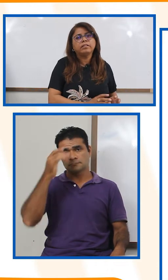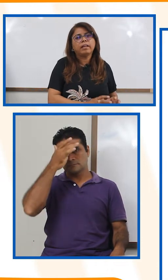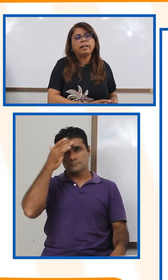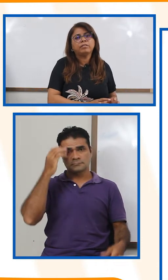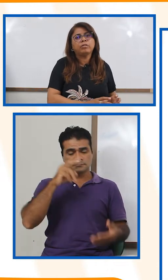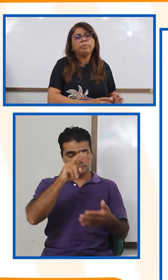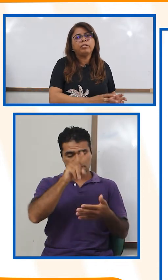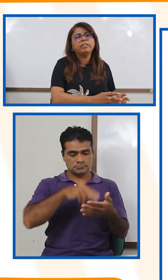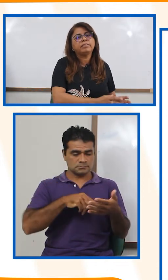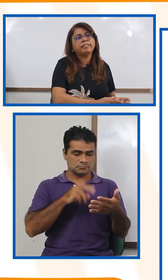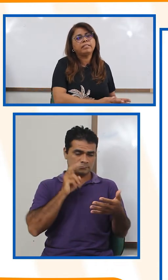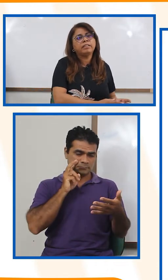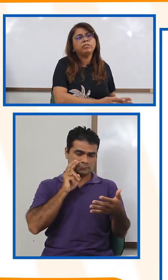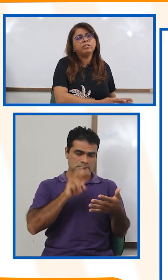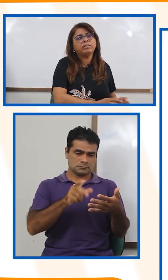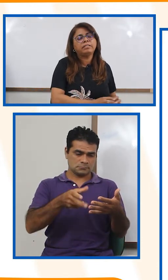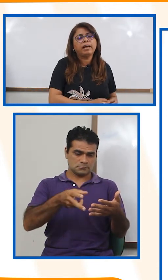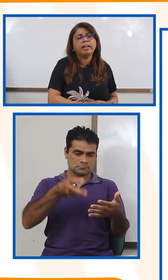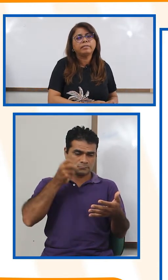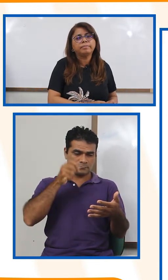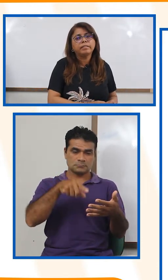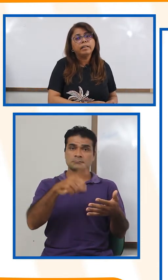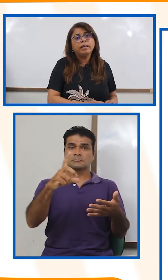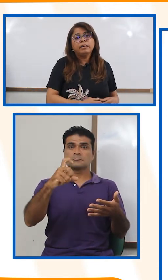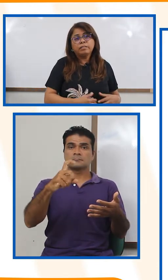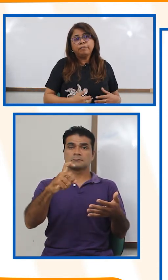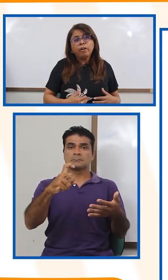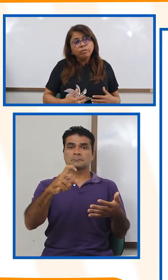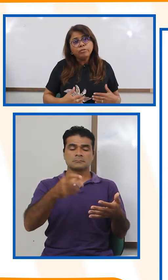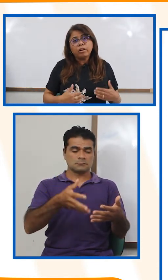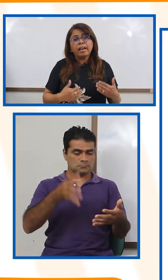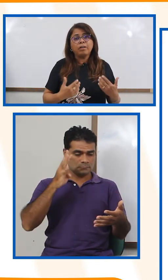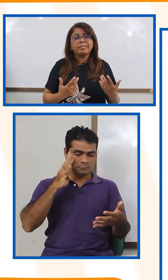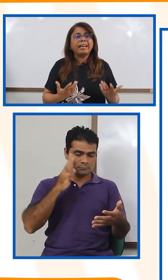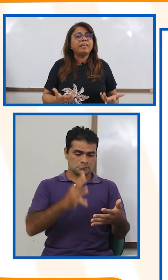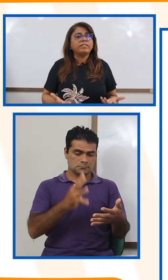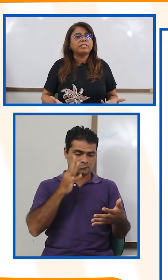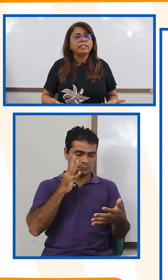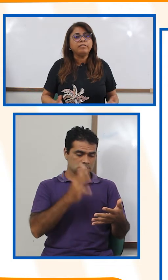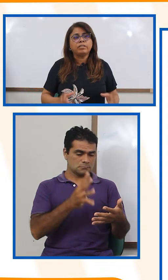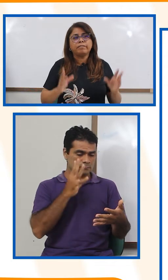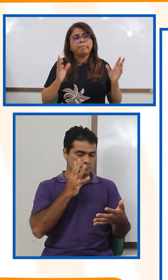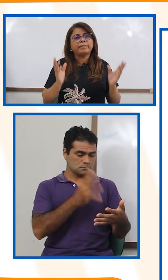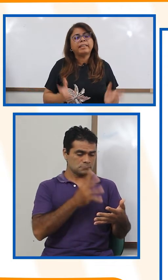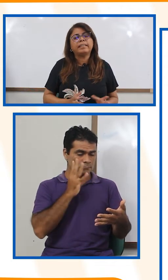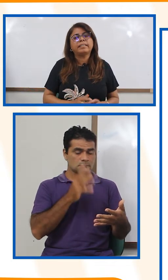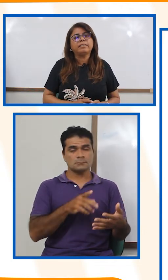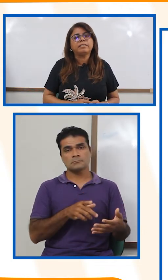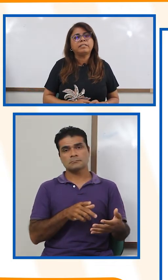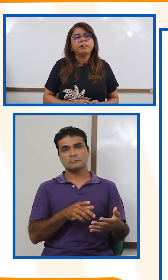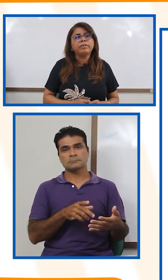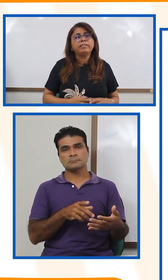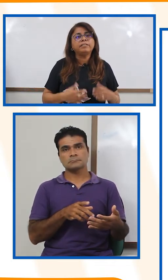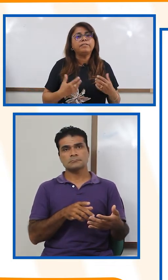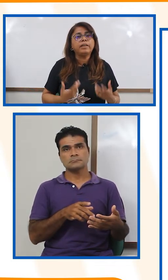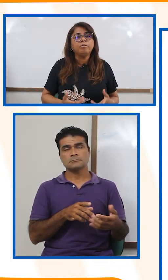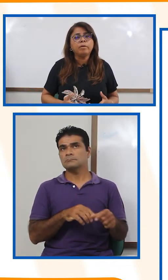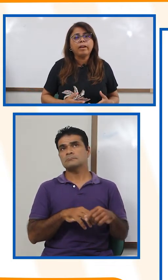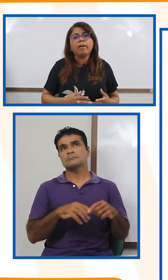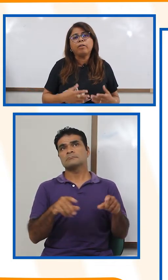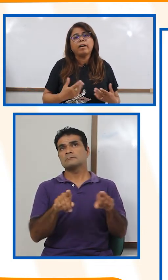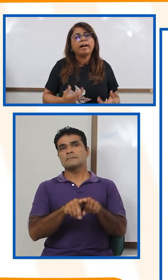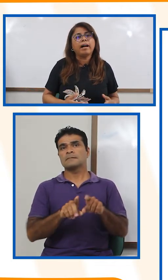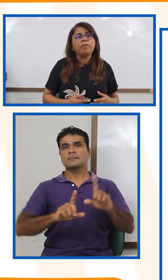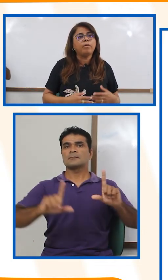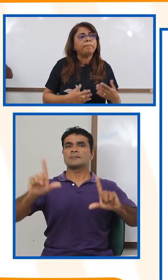fotos, tá? Sobre o que está sendo noticiado. Se for um jornal televisivo que vai passar na televisão, eles